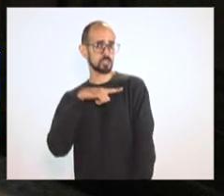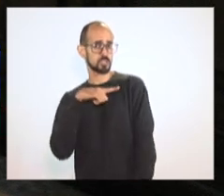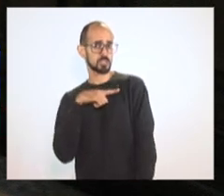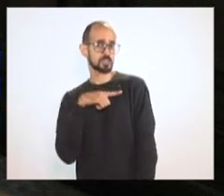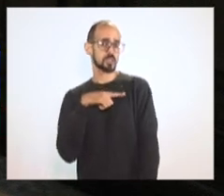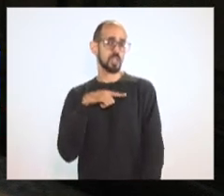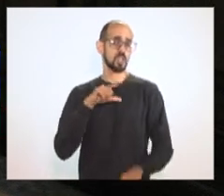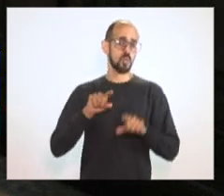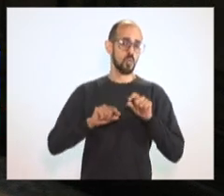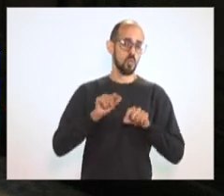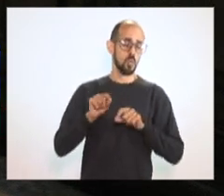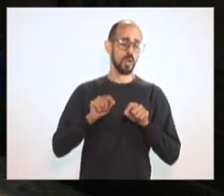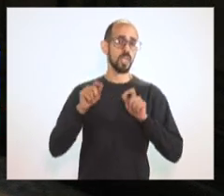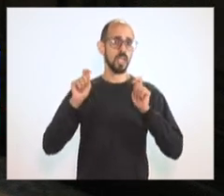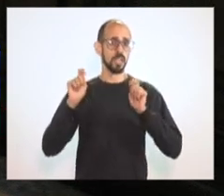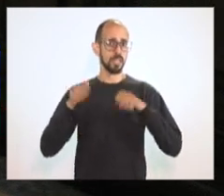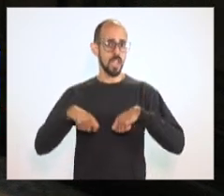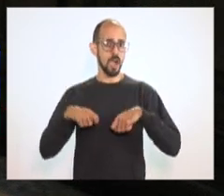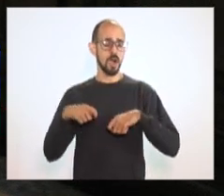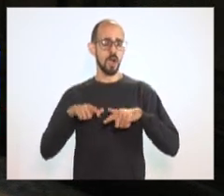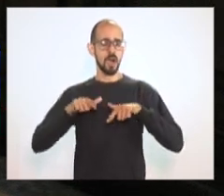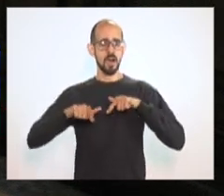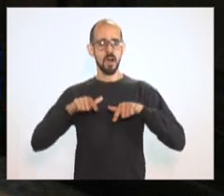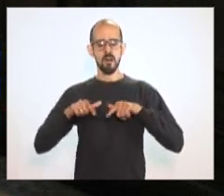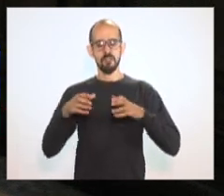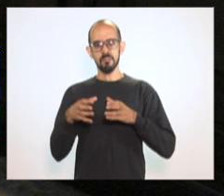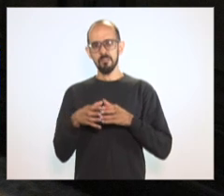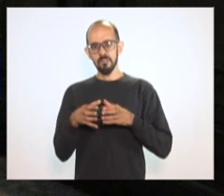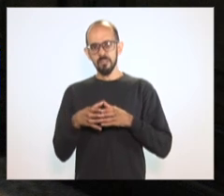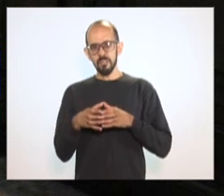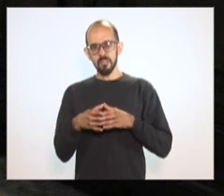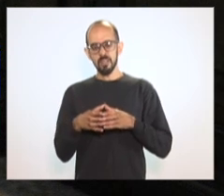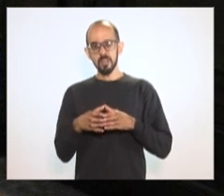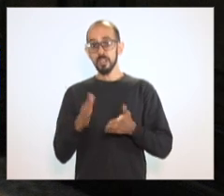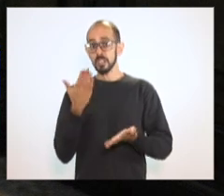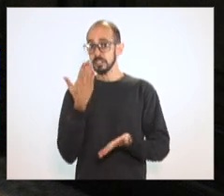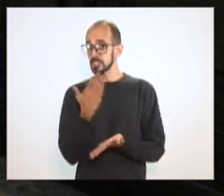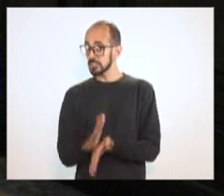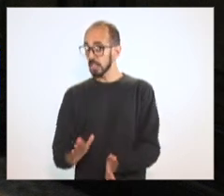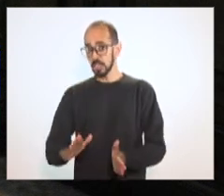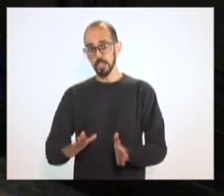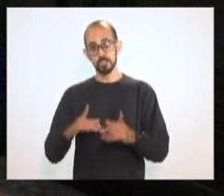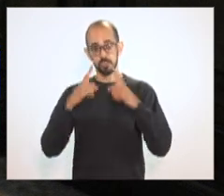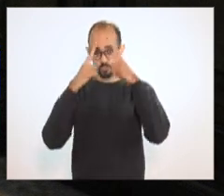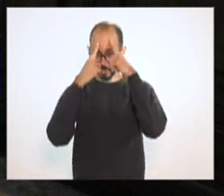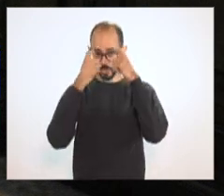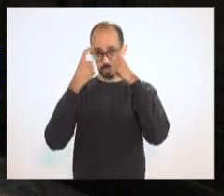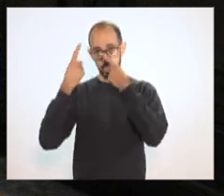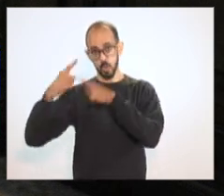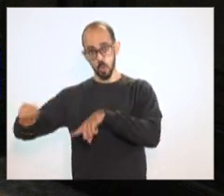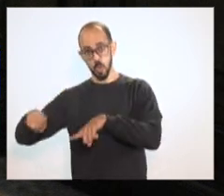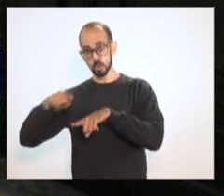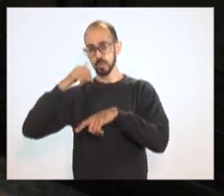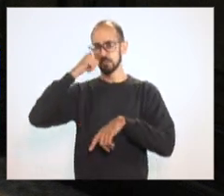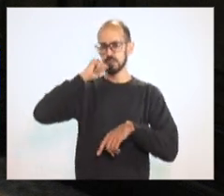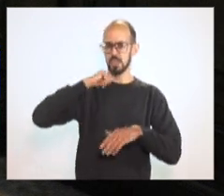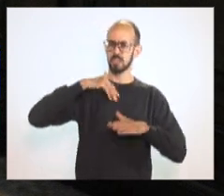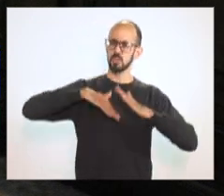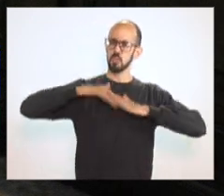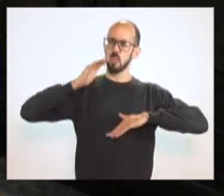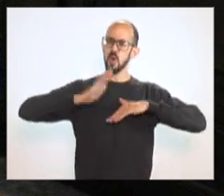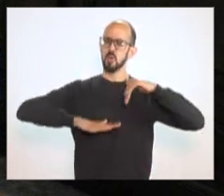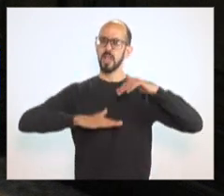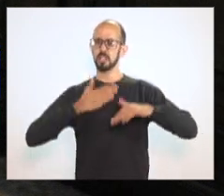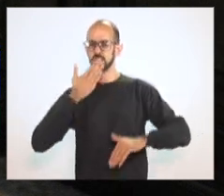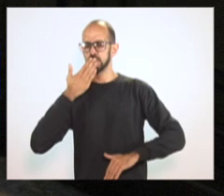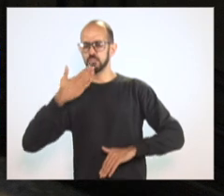trabalhar em conjunto mas é isso aí chega de violência contra as mulheres violência de qualquer tipo seja